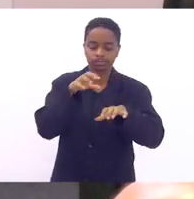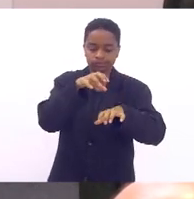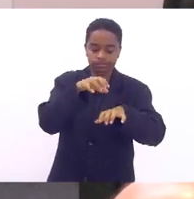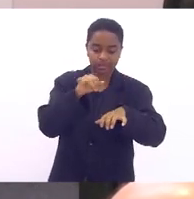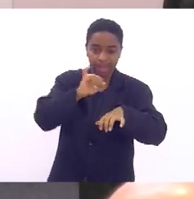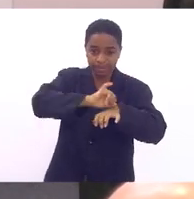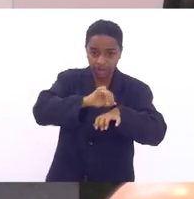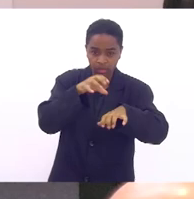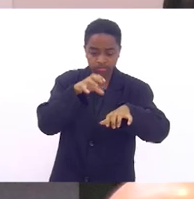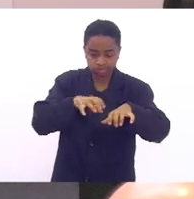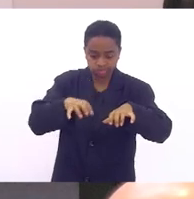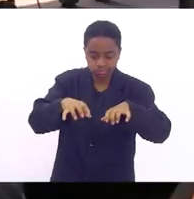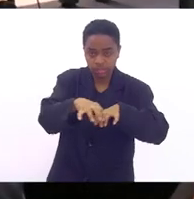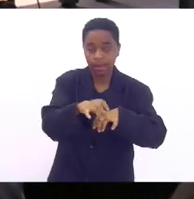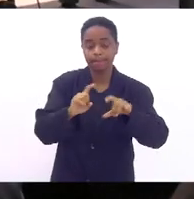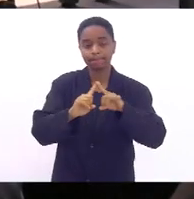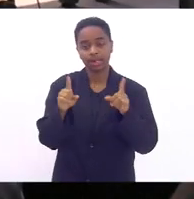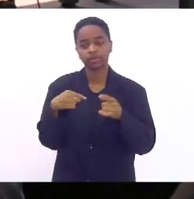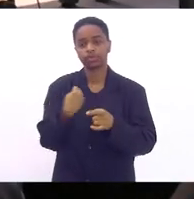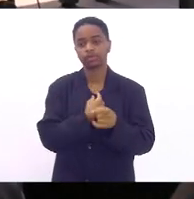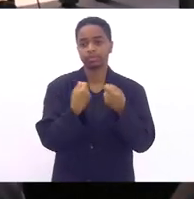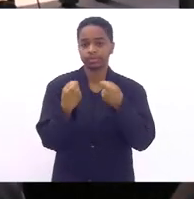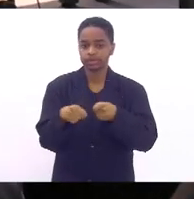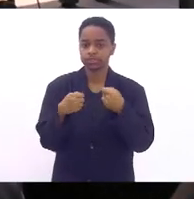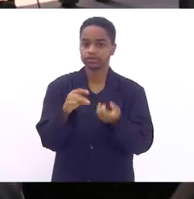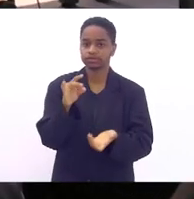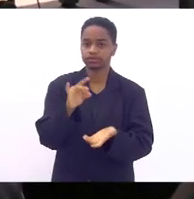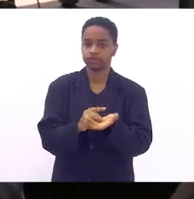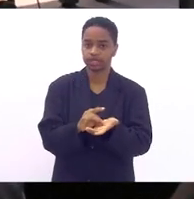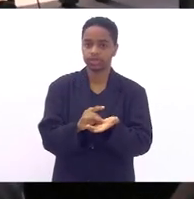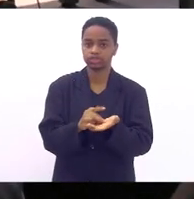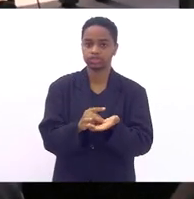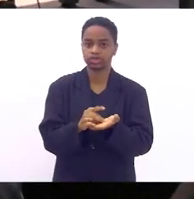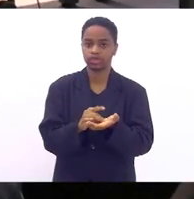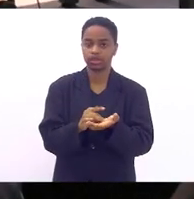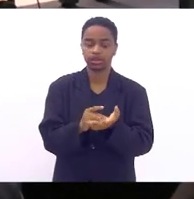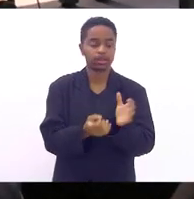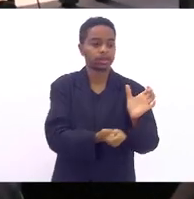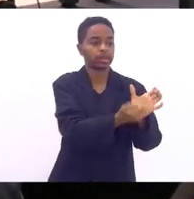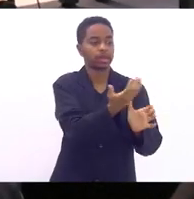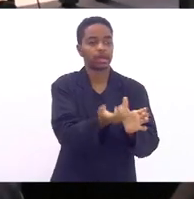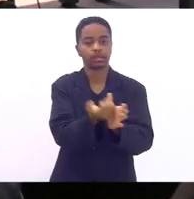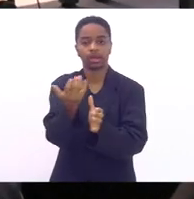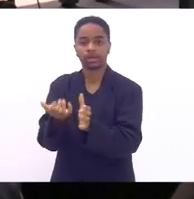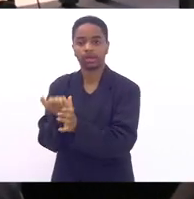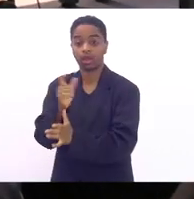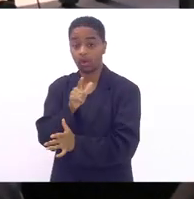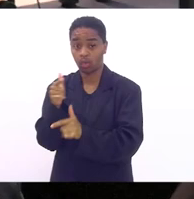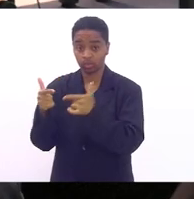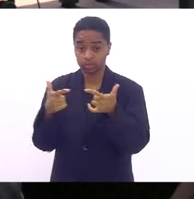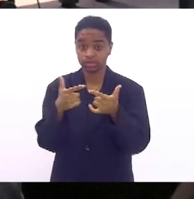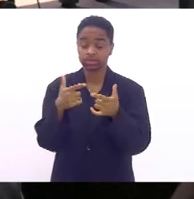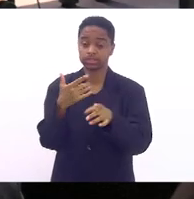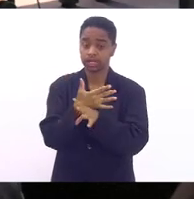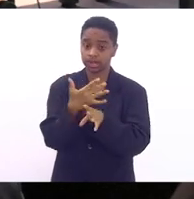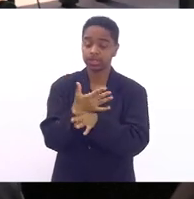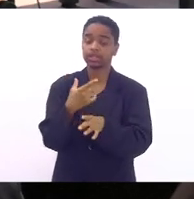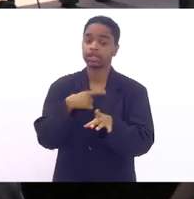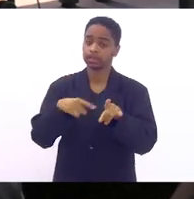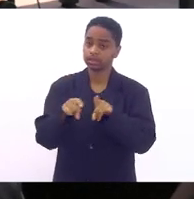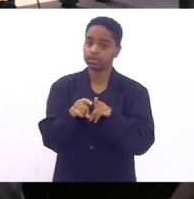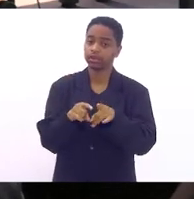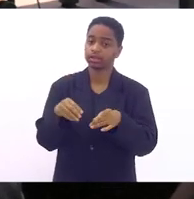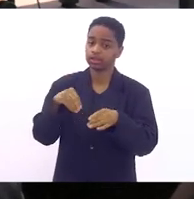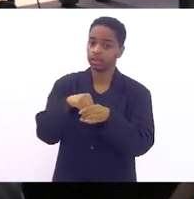nós possamos de alguma forma desenvolver para as outras cidades isso também está lá no pé da previsão